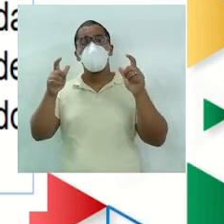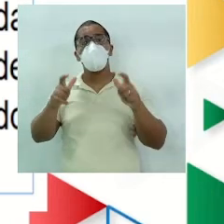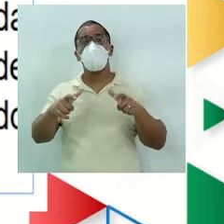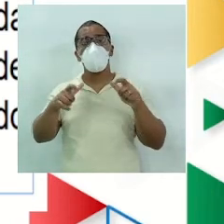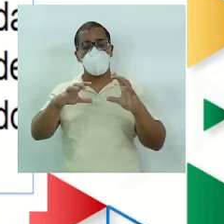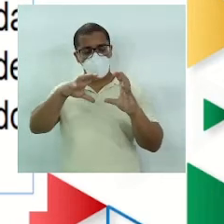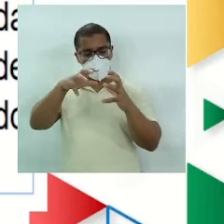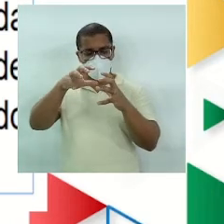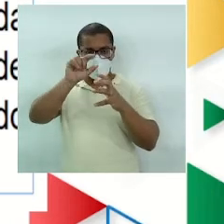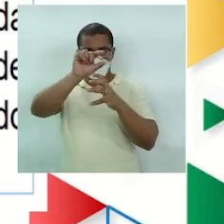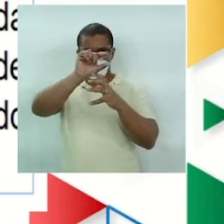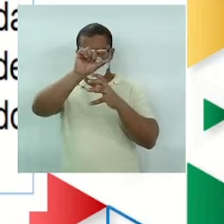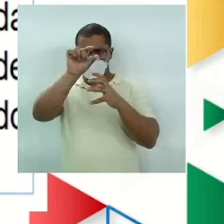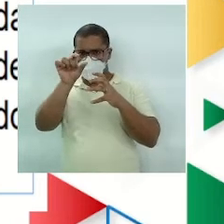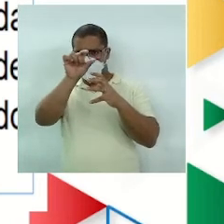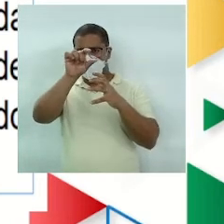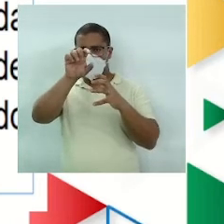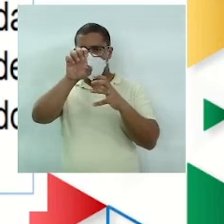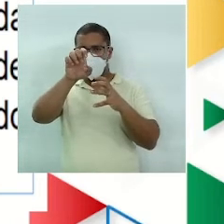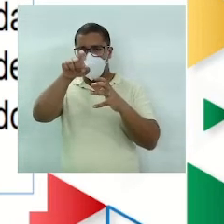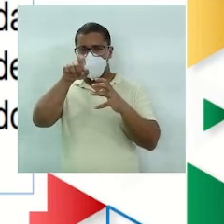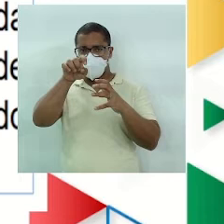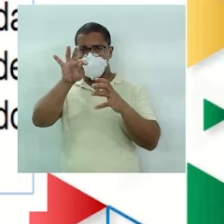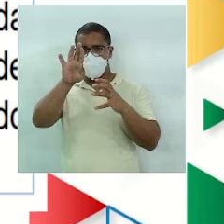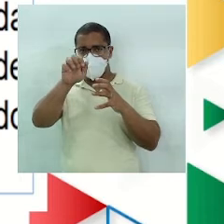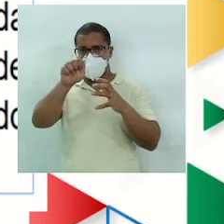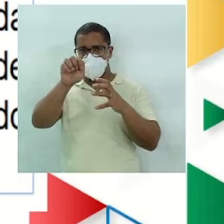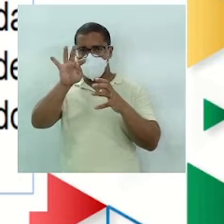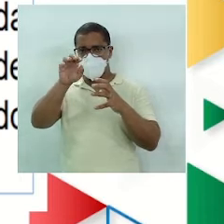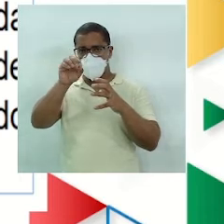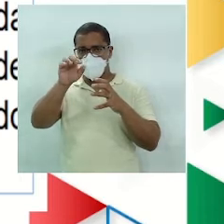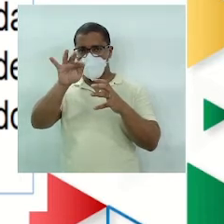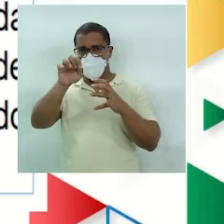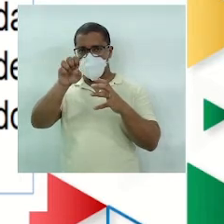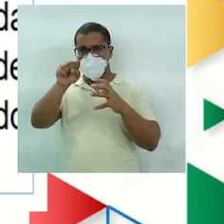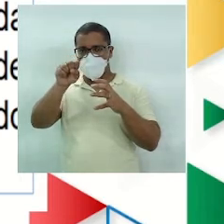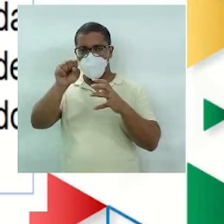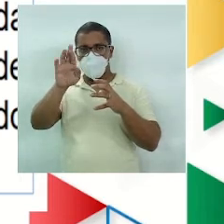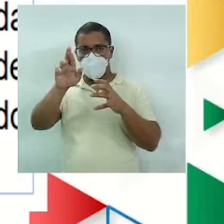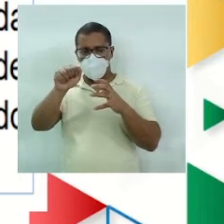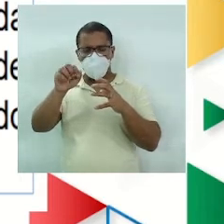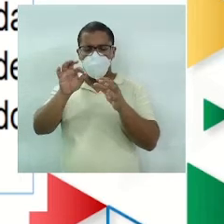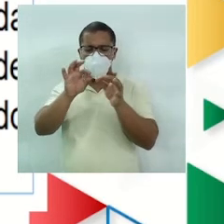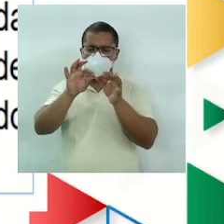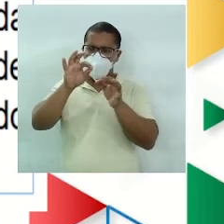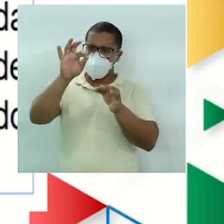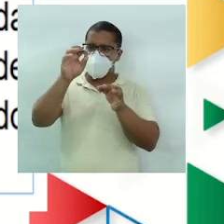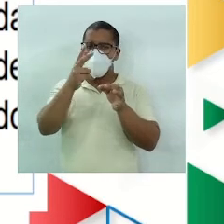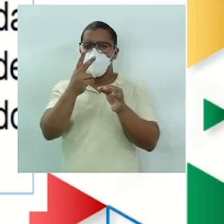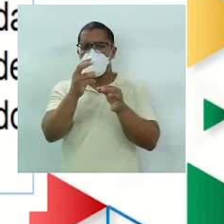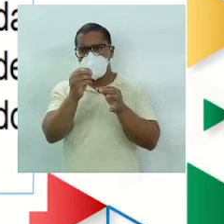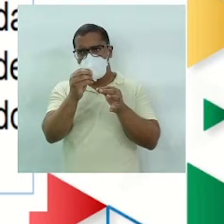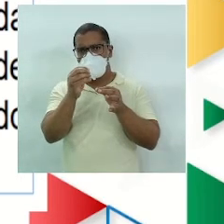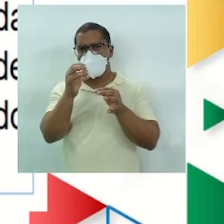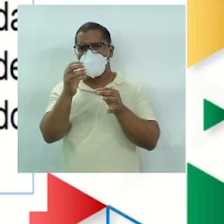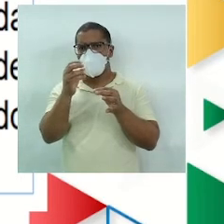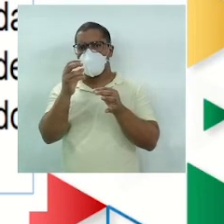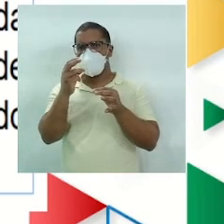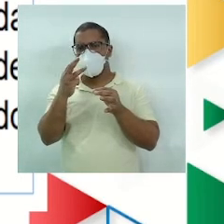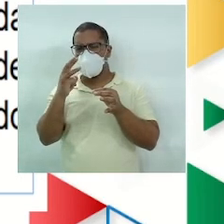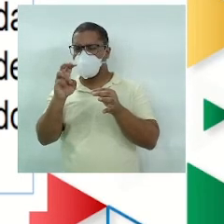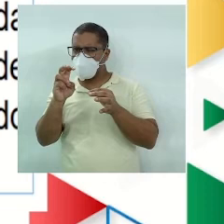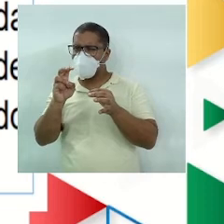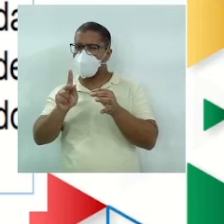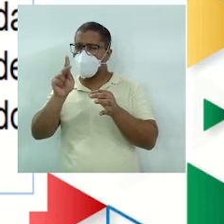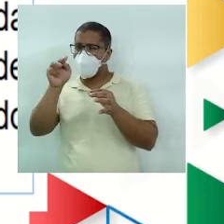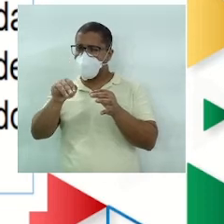denominada estratosfera, que fica entre 20 e 35 km da superfície da Terra. A existência da camada